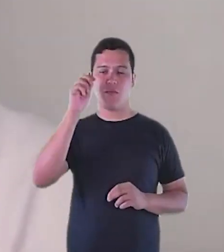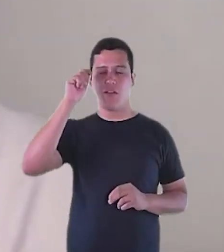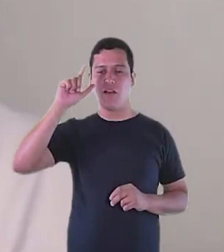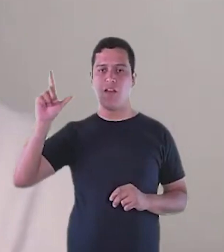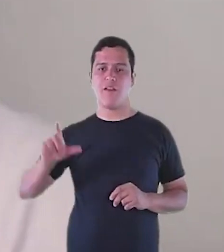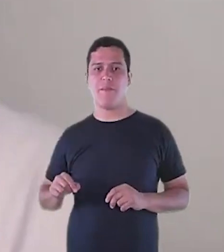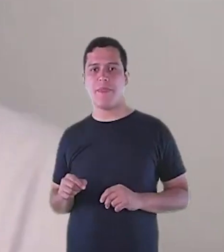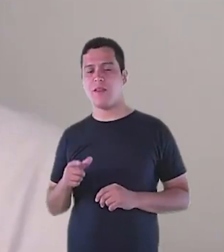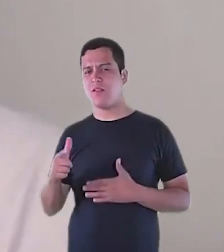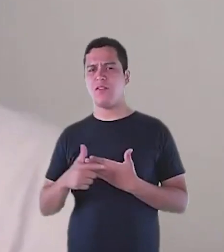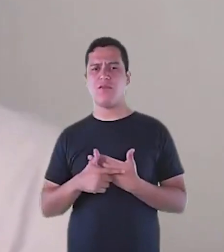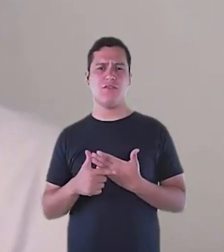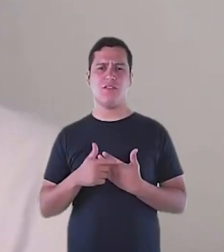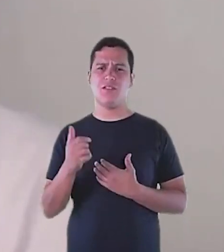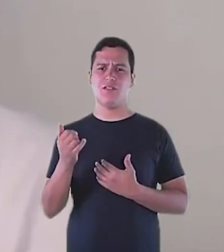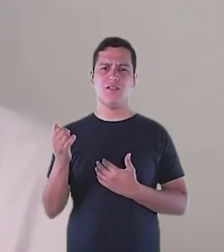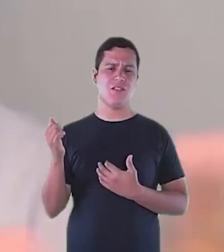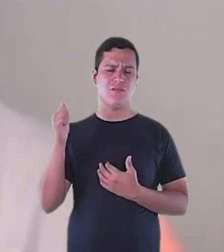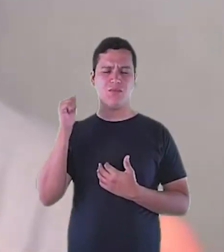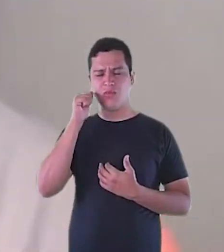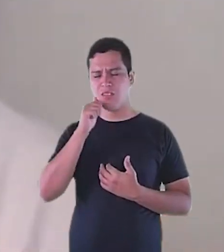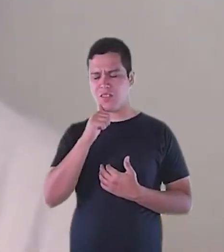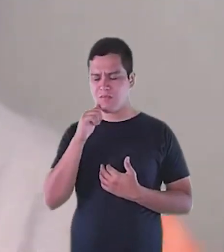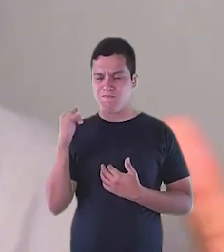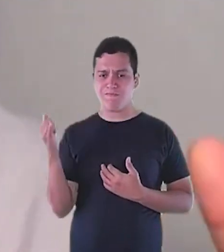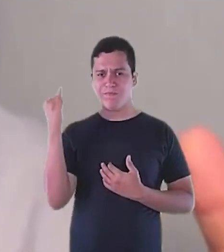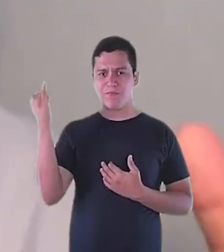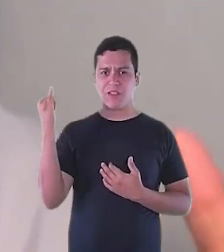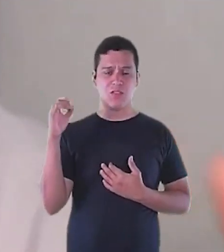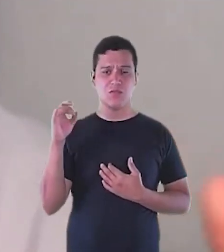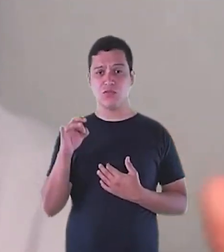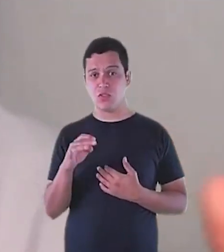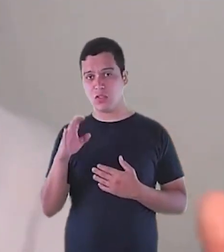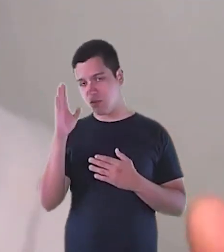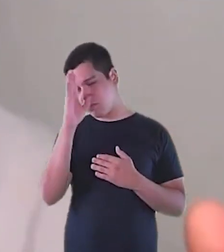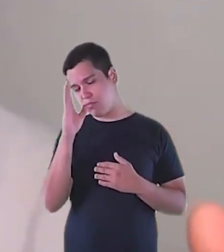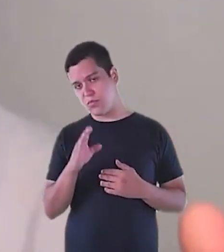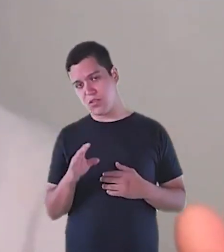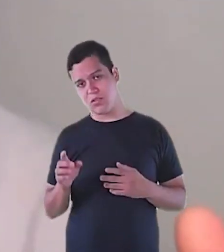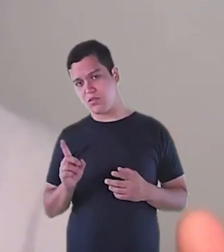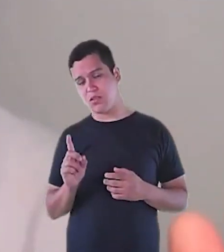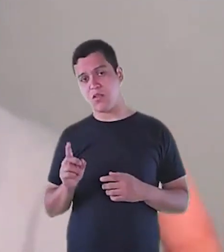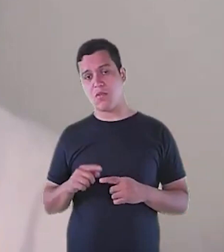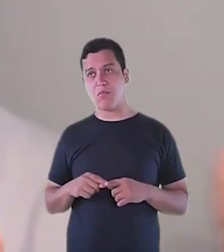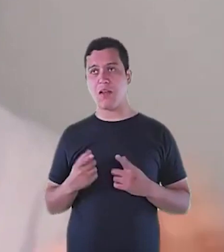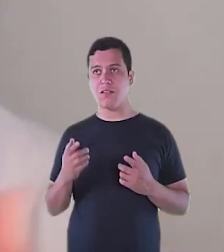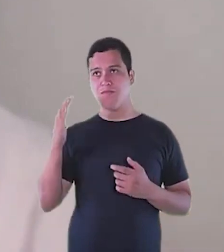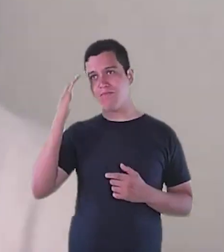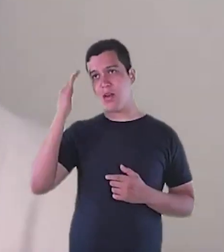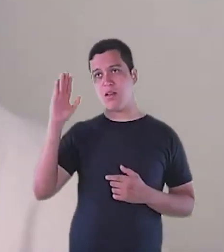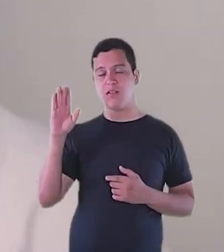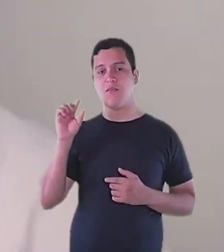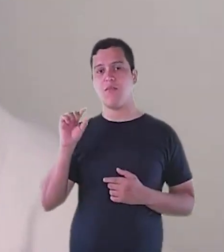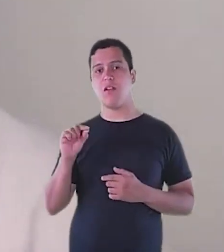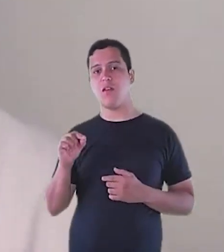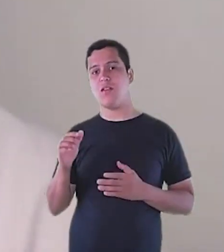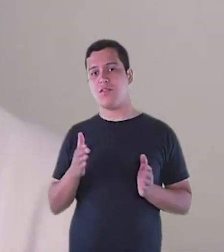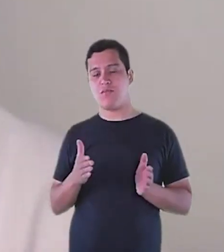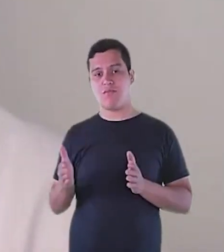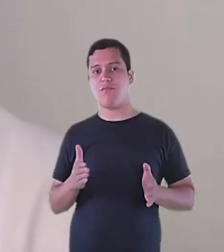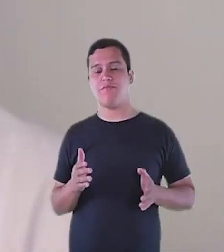das mulheres é muito importante, não só no Brasil todo, mas especialmente nesse período do século XVIII e relacionado à